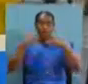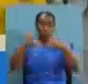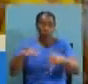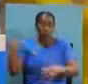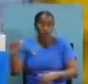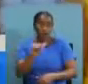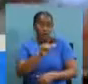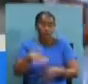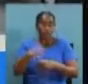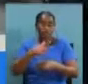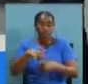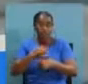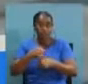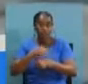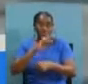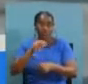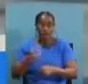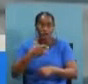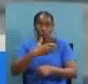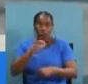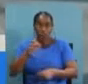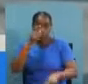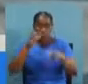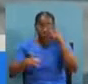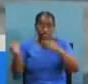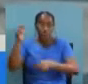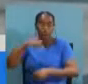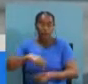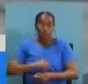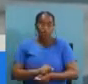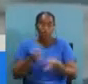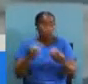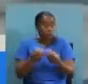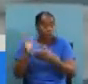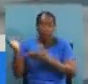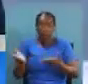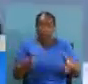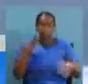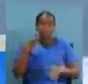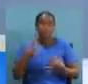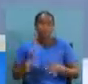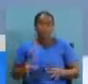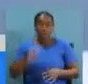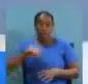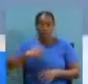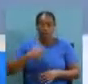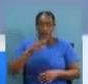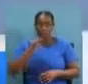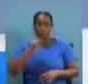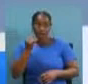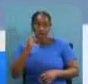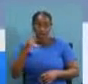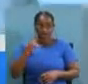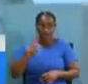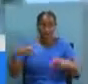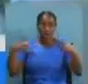partia rumo à Ilha de São Vicente com 18 passageiros a bordo, a maioria convidados especiais da Cabo Verde Airlines para